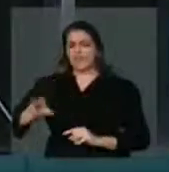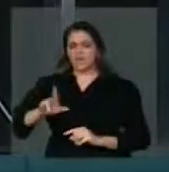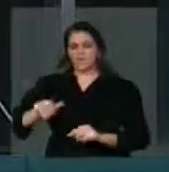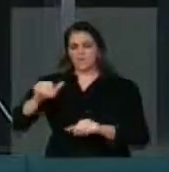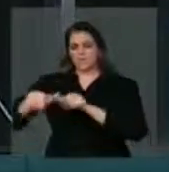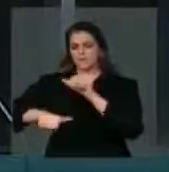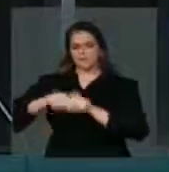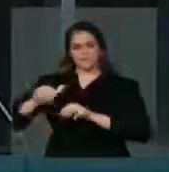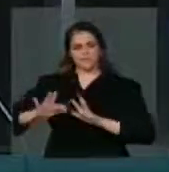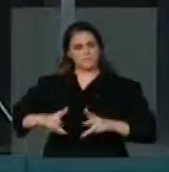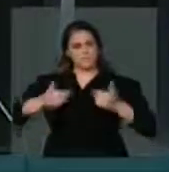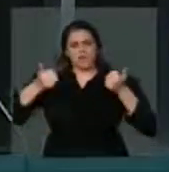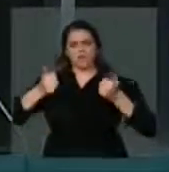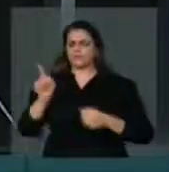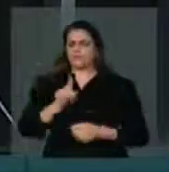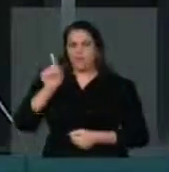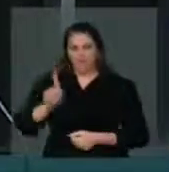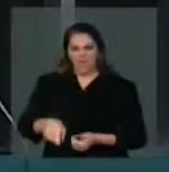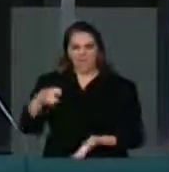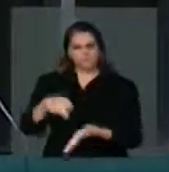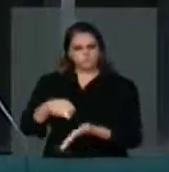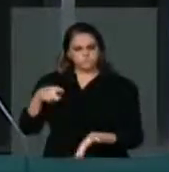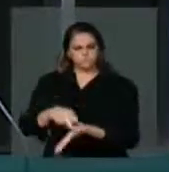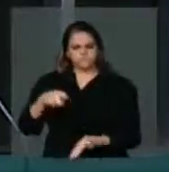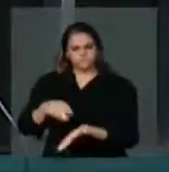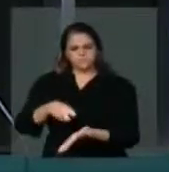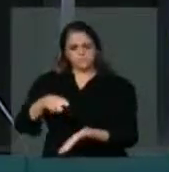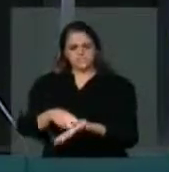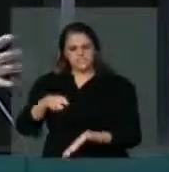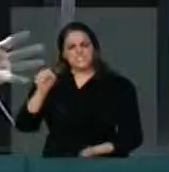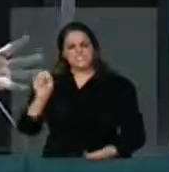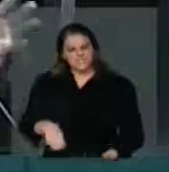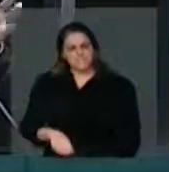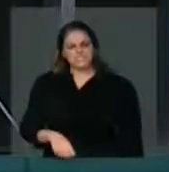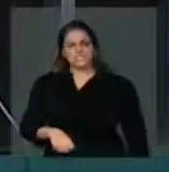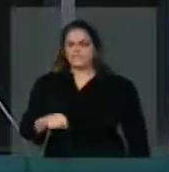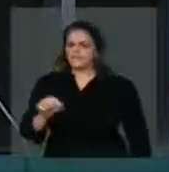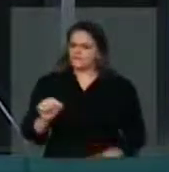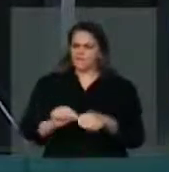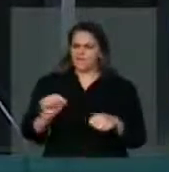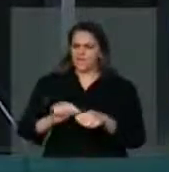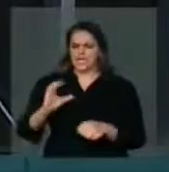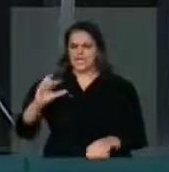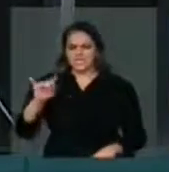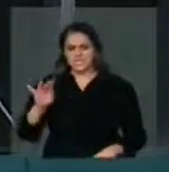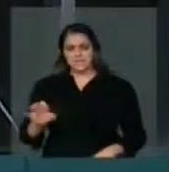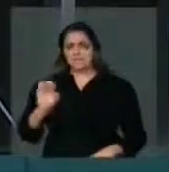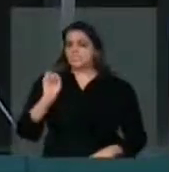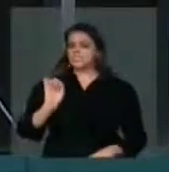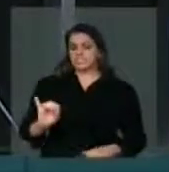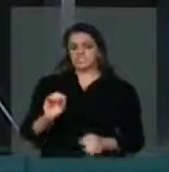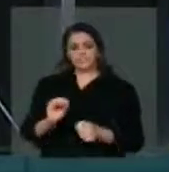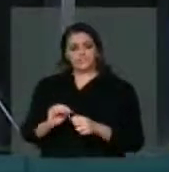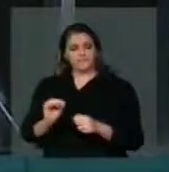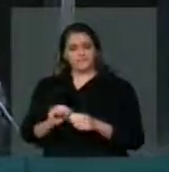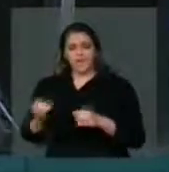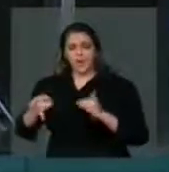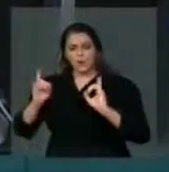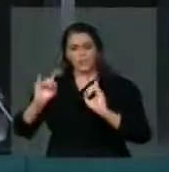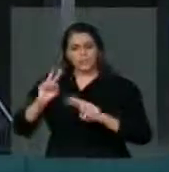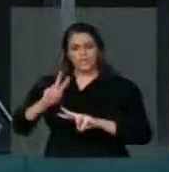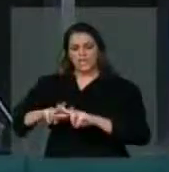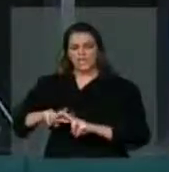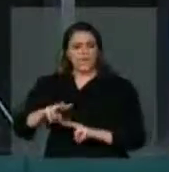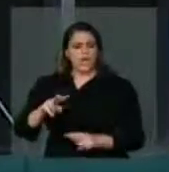ressocializar, é para o sujeito pagar pelo crime que cometeu. Ora, se falta presídio, a culpa não é de deputado, é